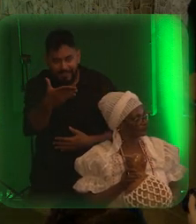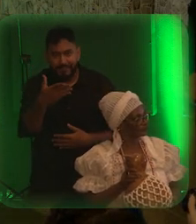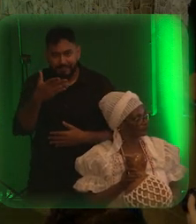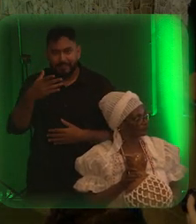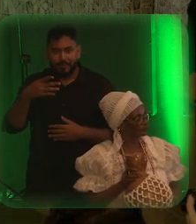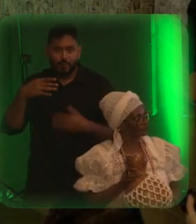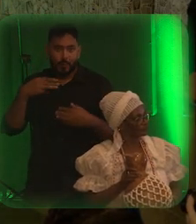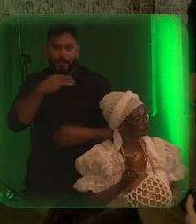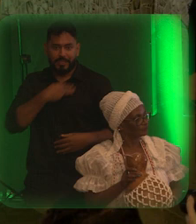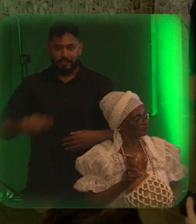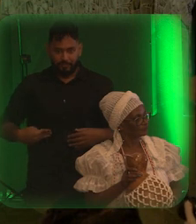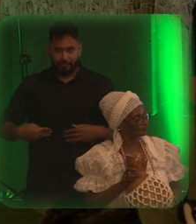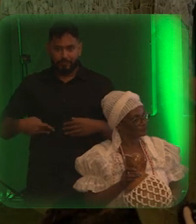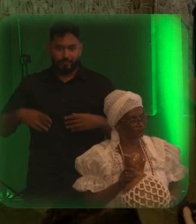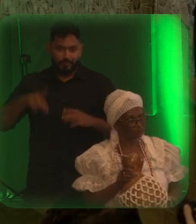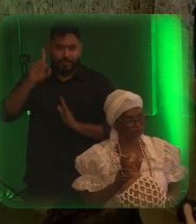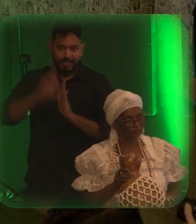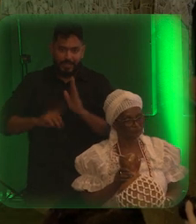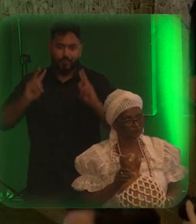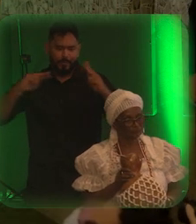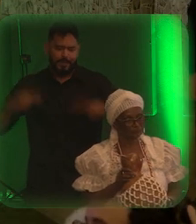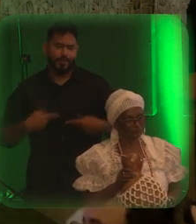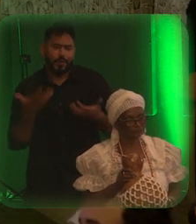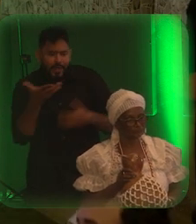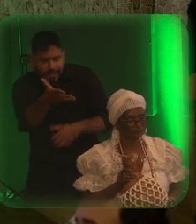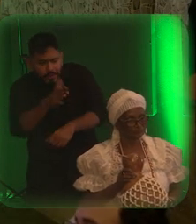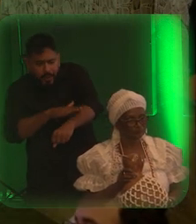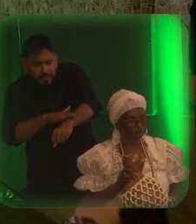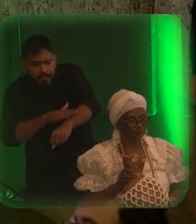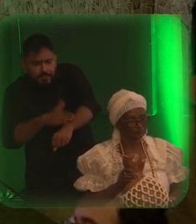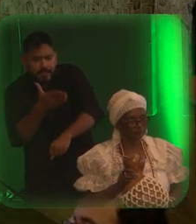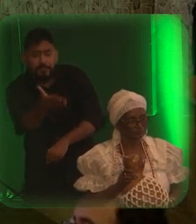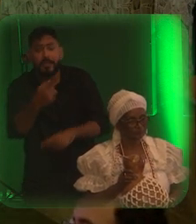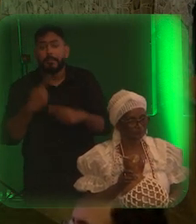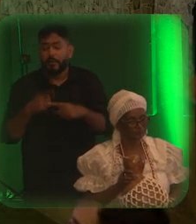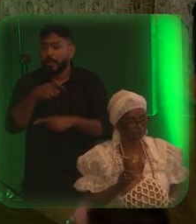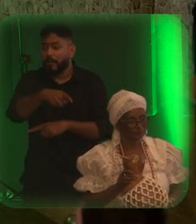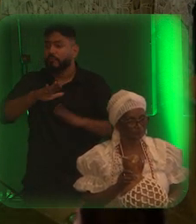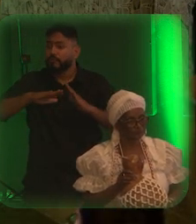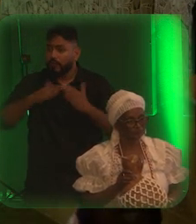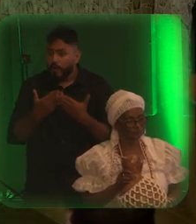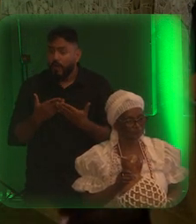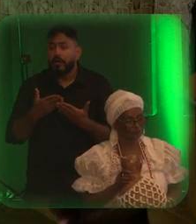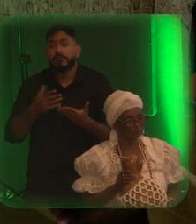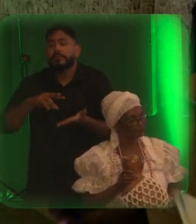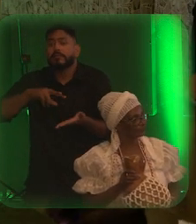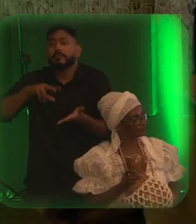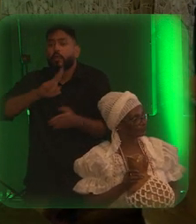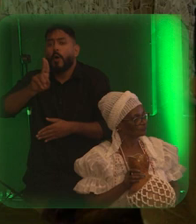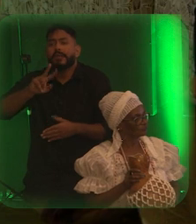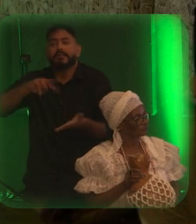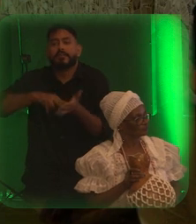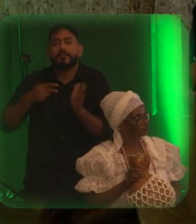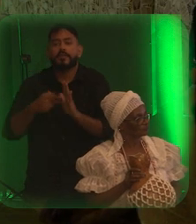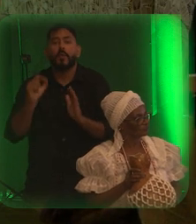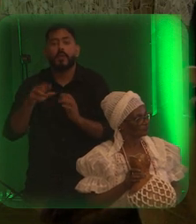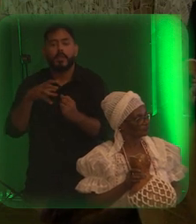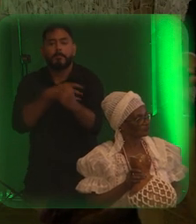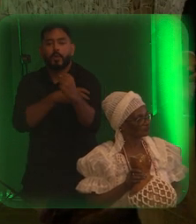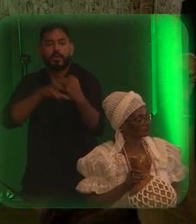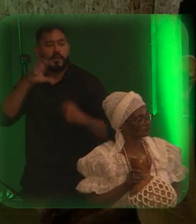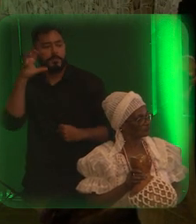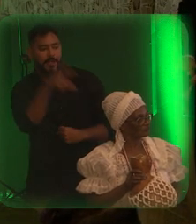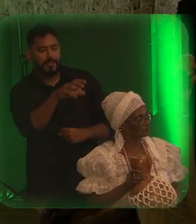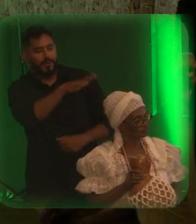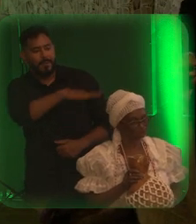espero sensibilizar a senhora nesse sentido, porque uma escola dessa é simplesmente para dar empoderamento ao nosso pessoal de